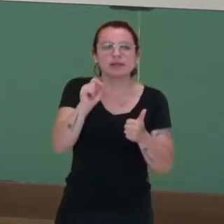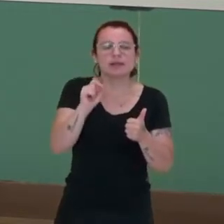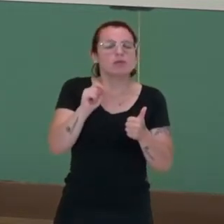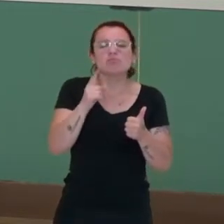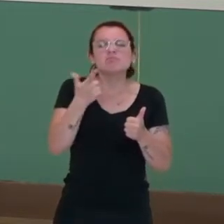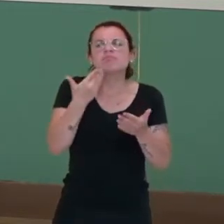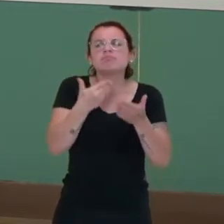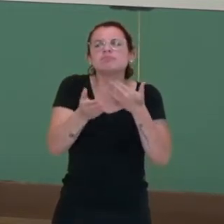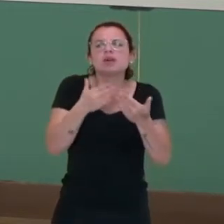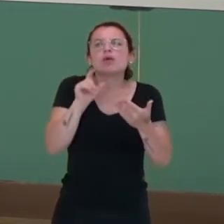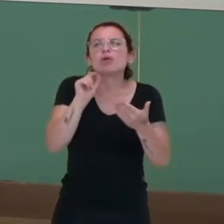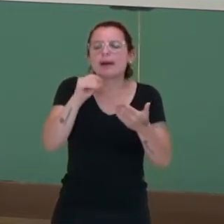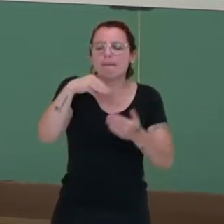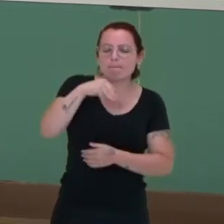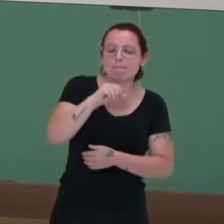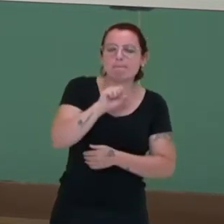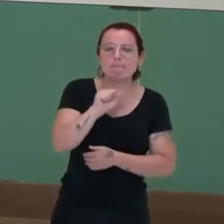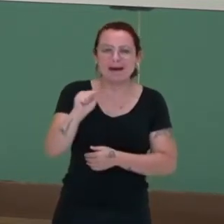massa e nem.